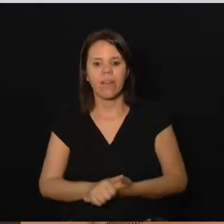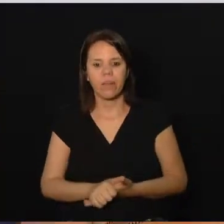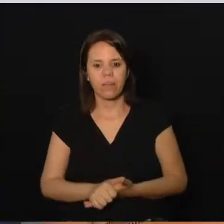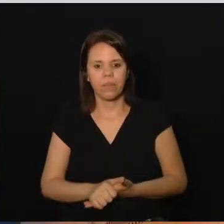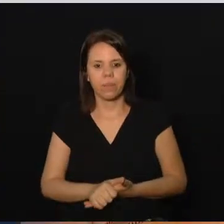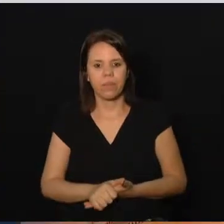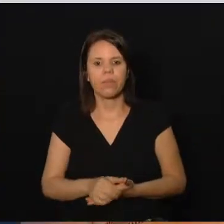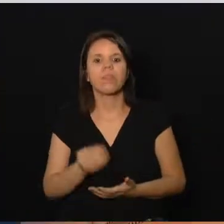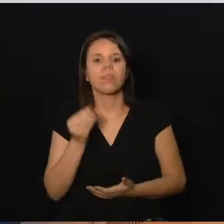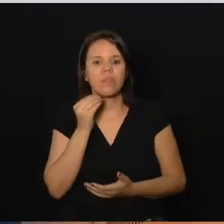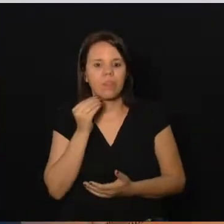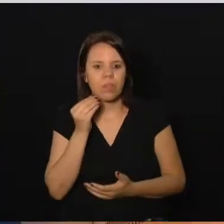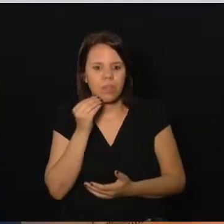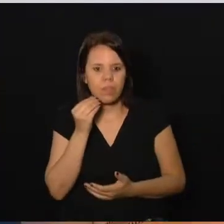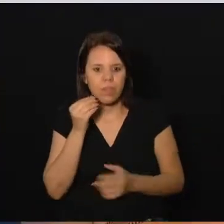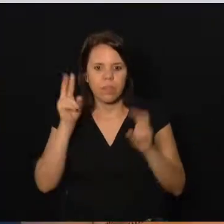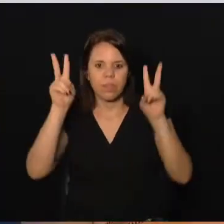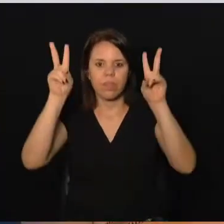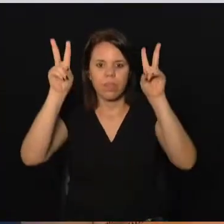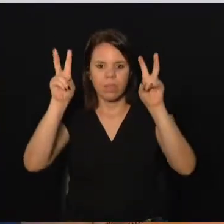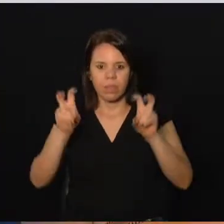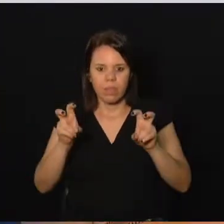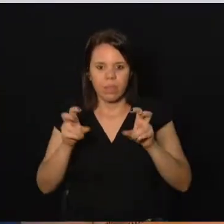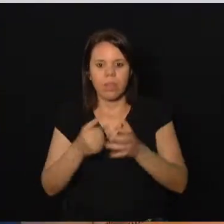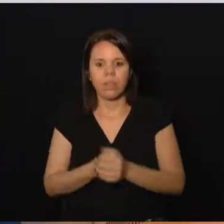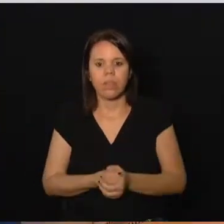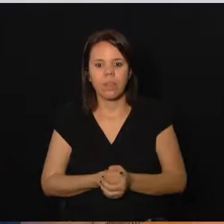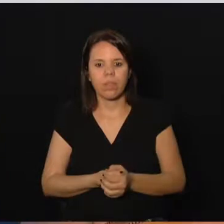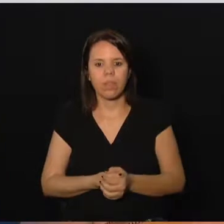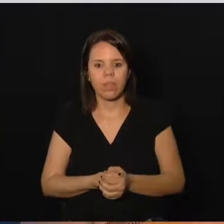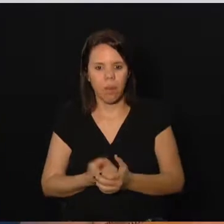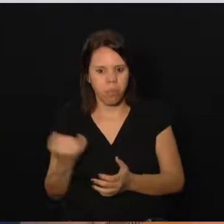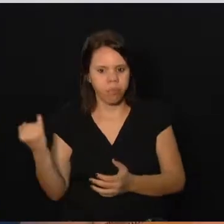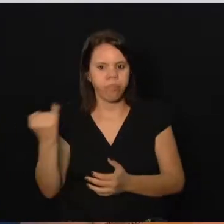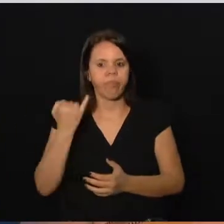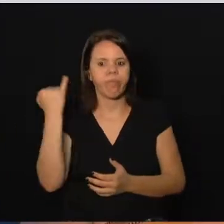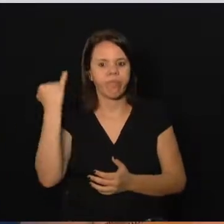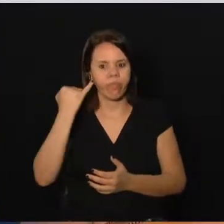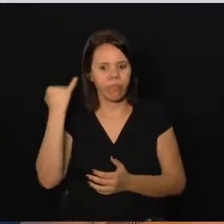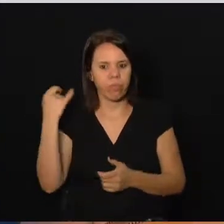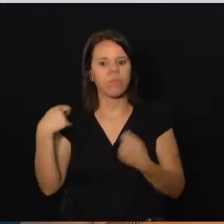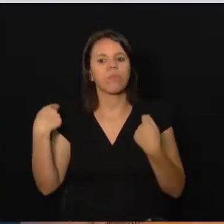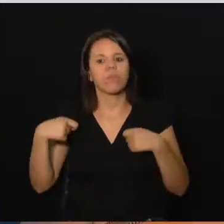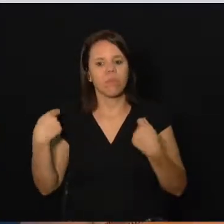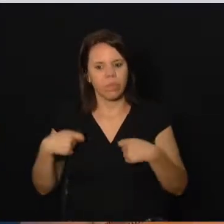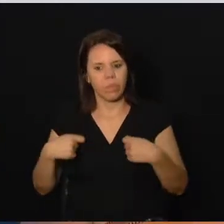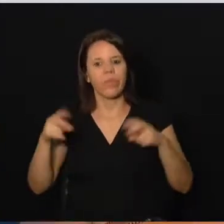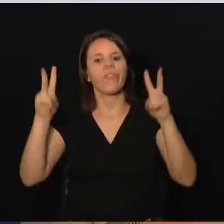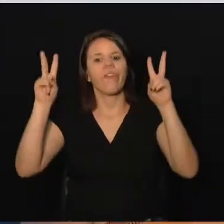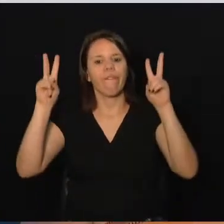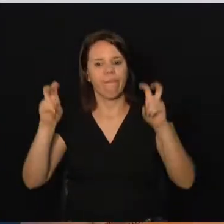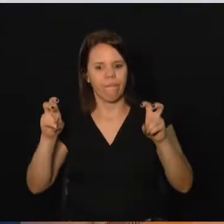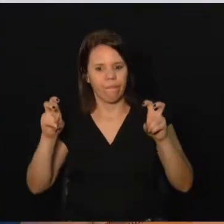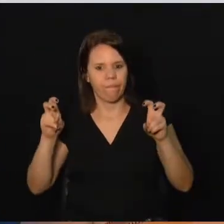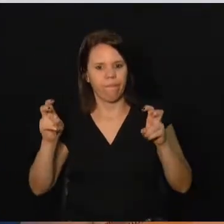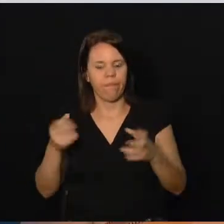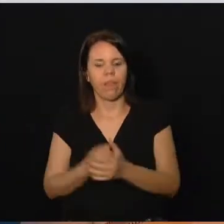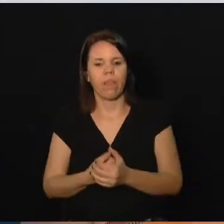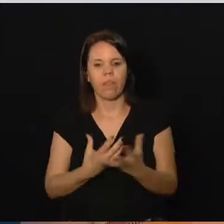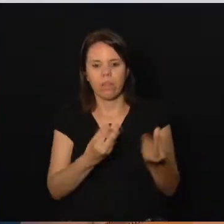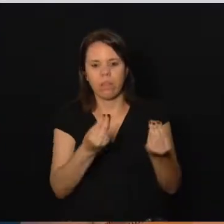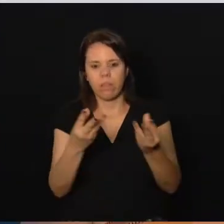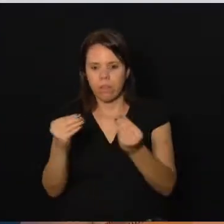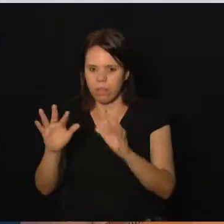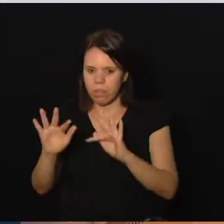pela oportunidade. É um assunto realmente muito importante, precisamos falar sobre isso. Muitas famílias